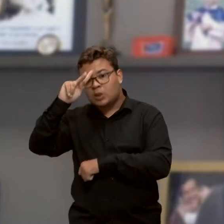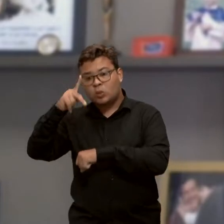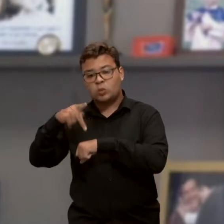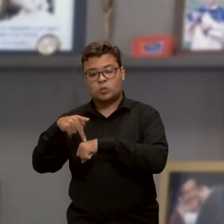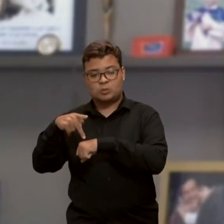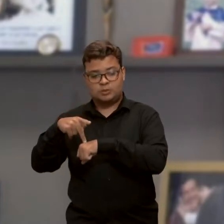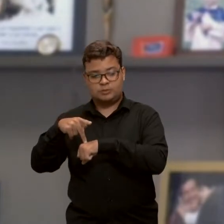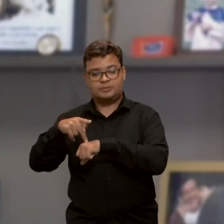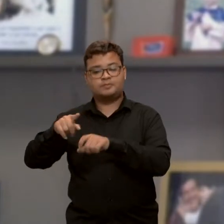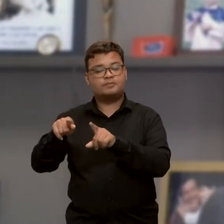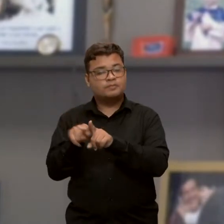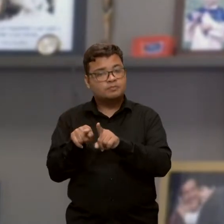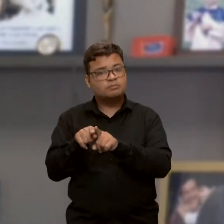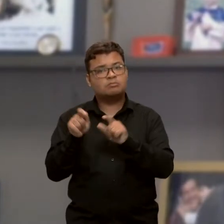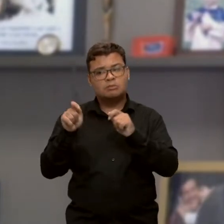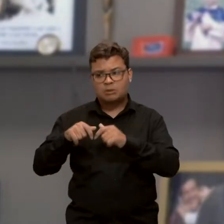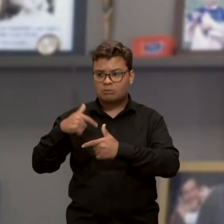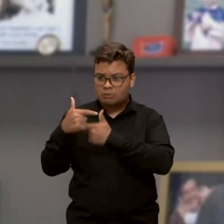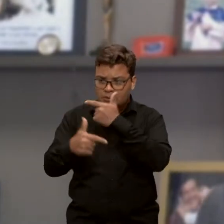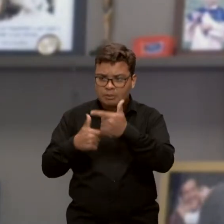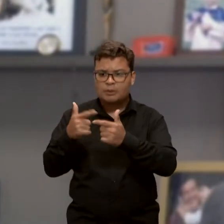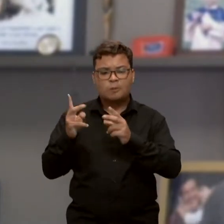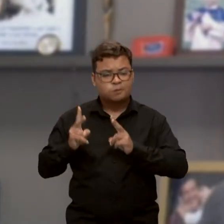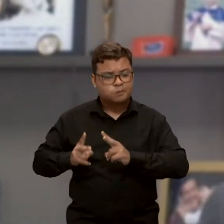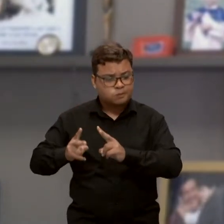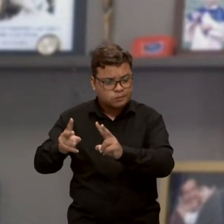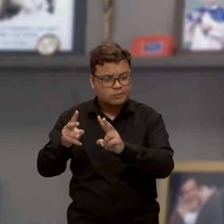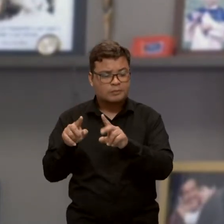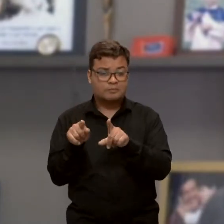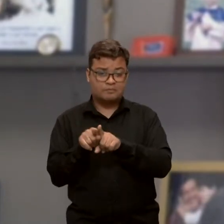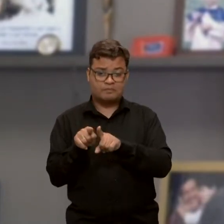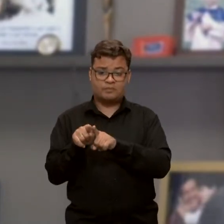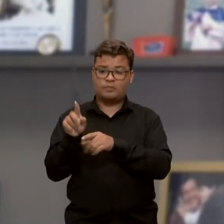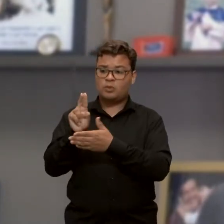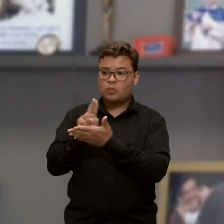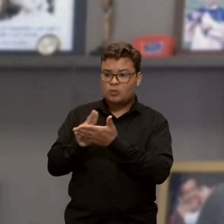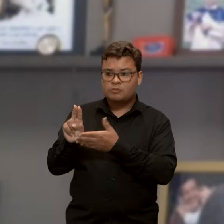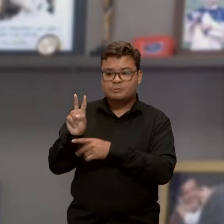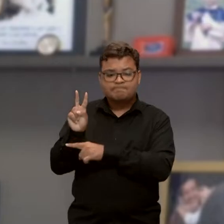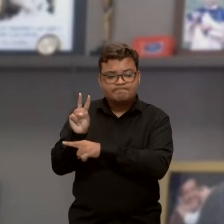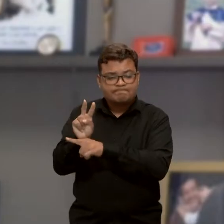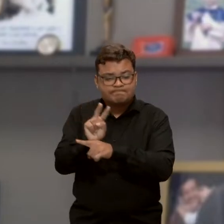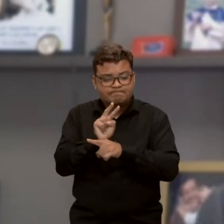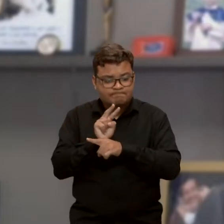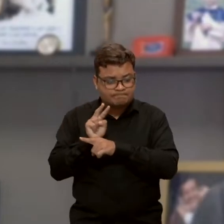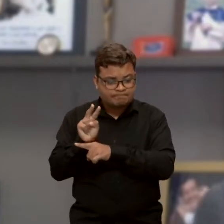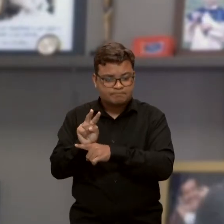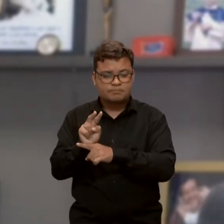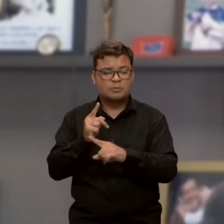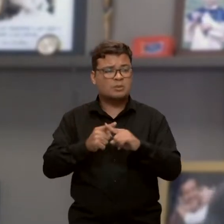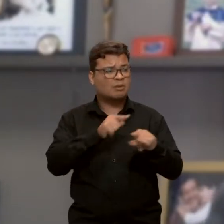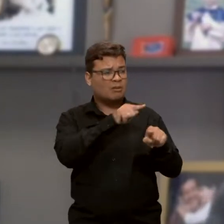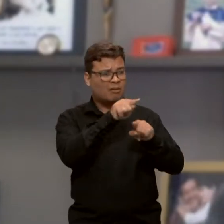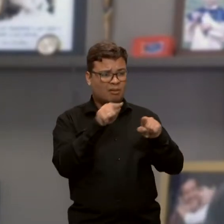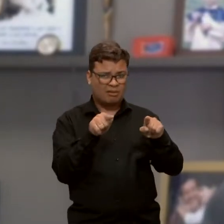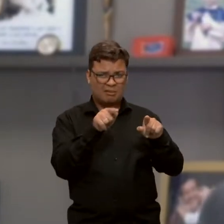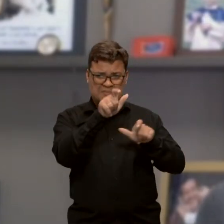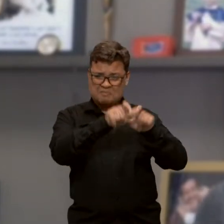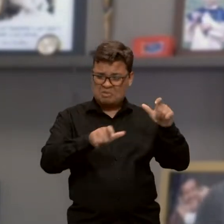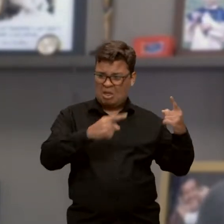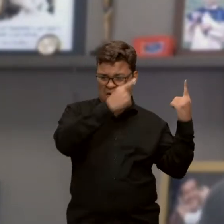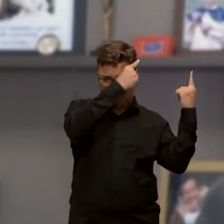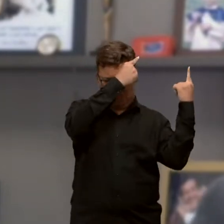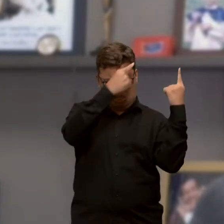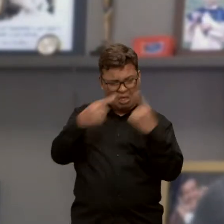para o funcionamento, para proteger a universidade desses ataques sórdidos como a gente